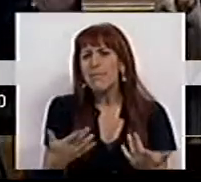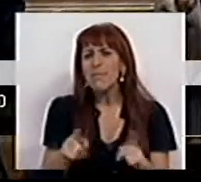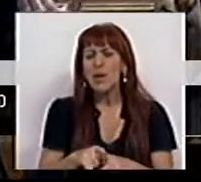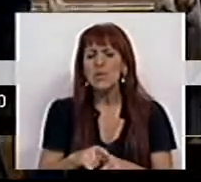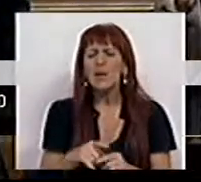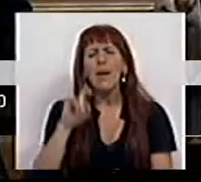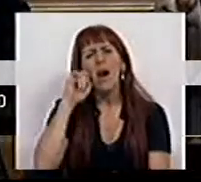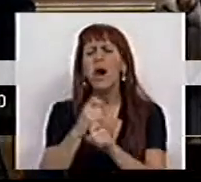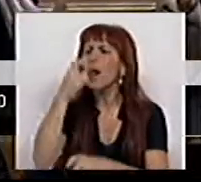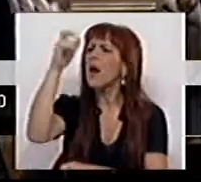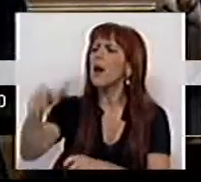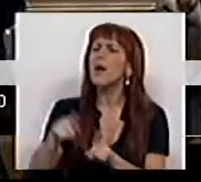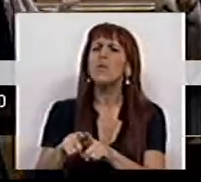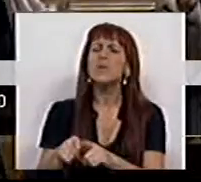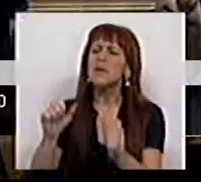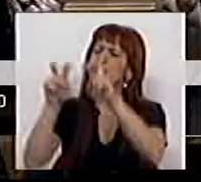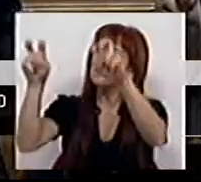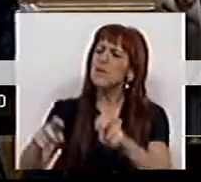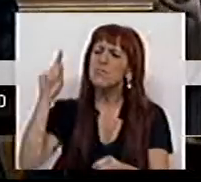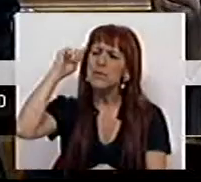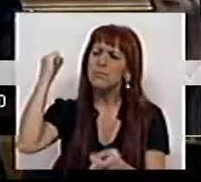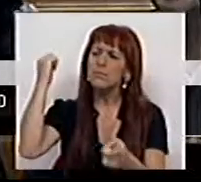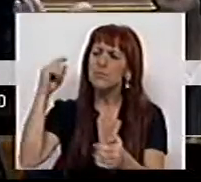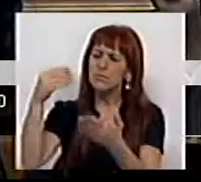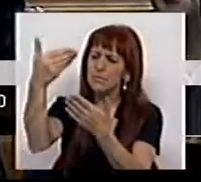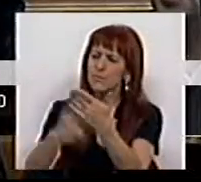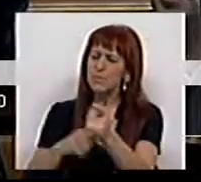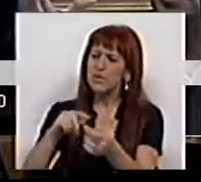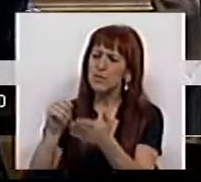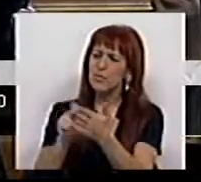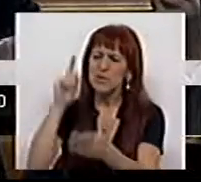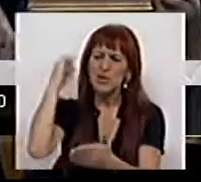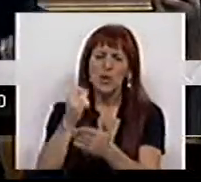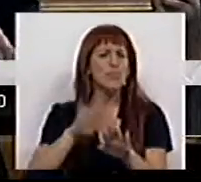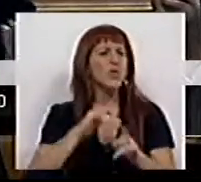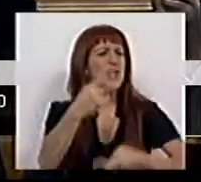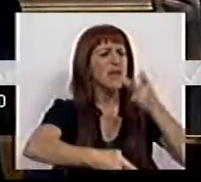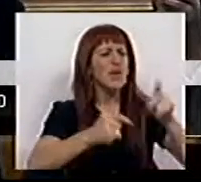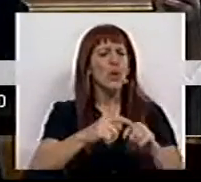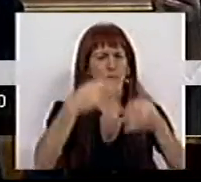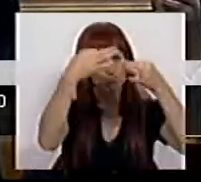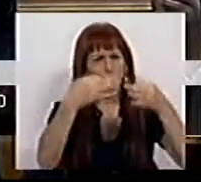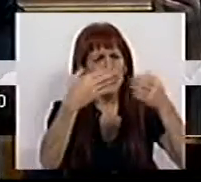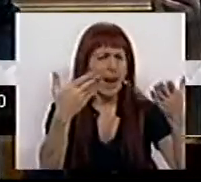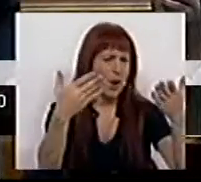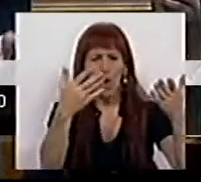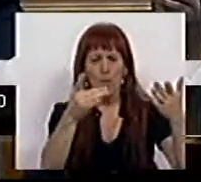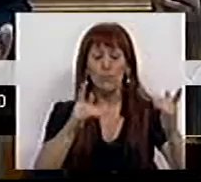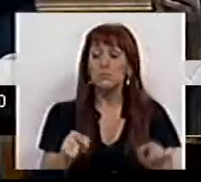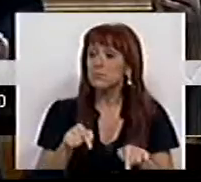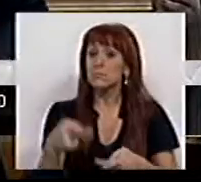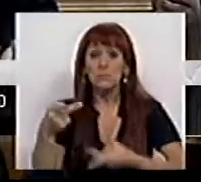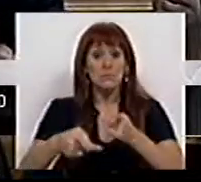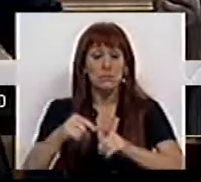se requerer ao titular um certificado de registro criminal para efeitos de avaliação de idoneidade. E